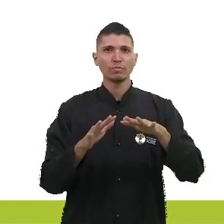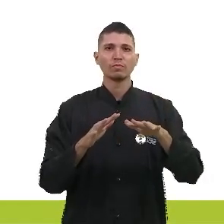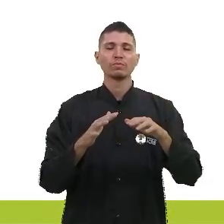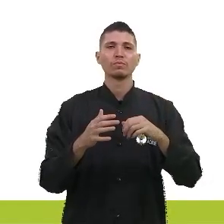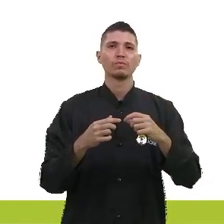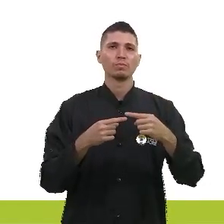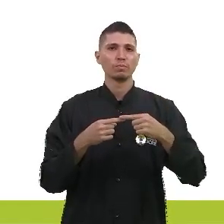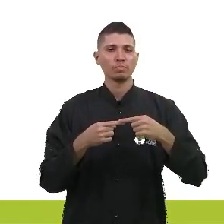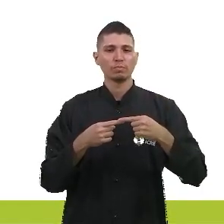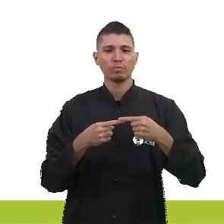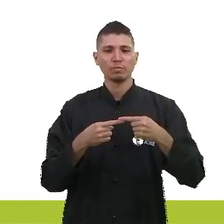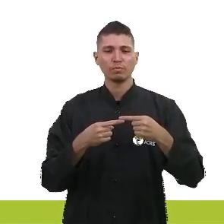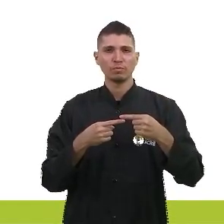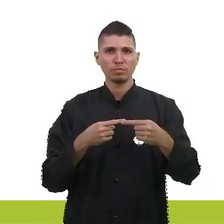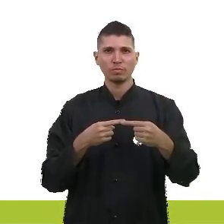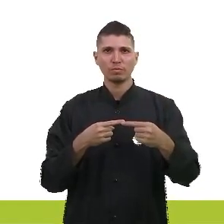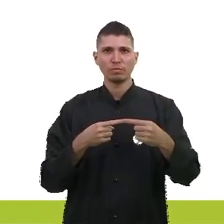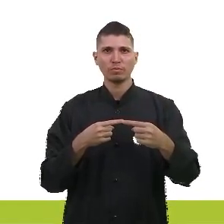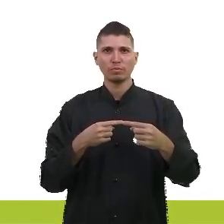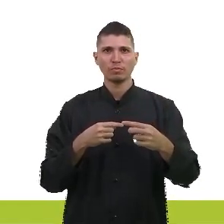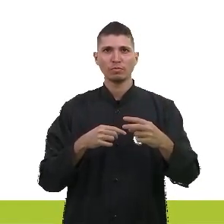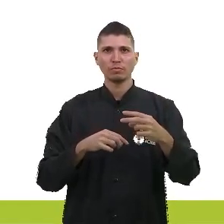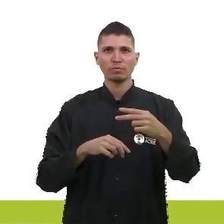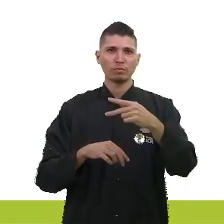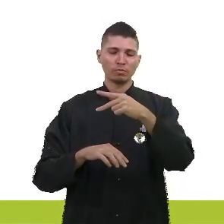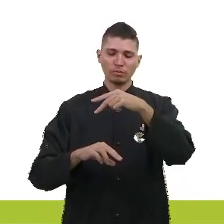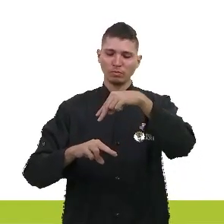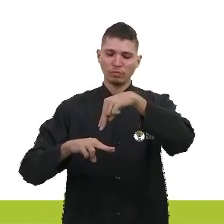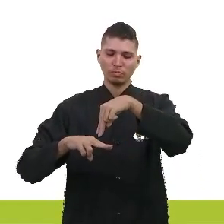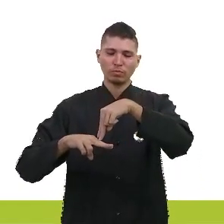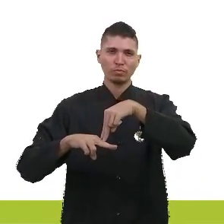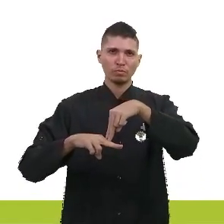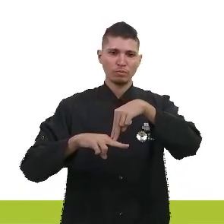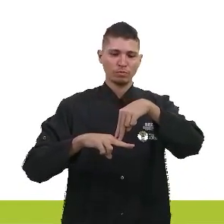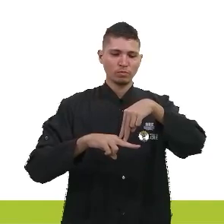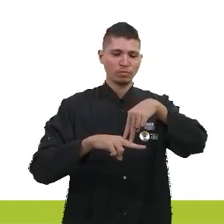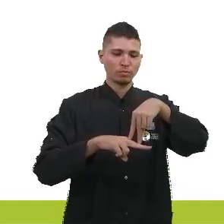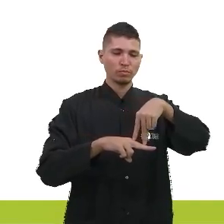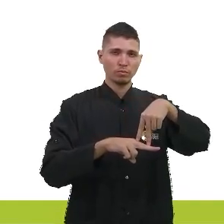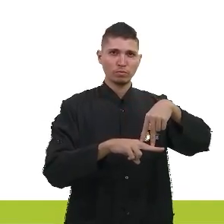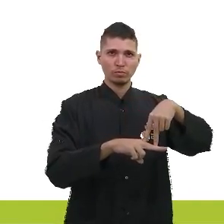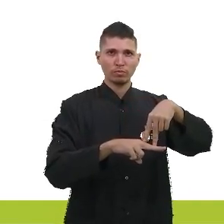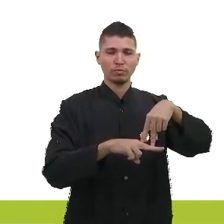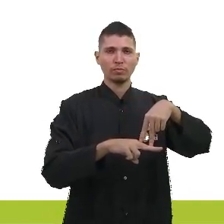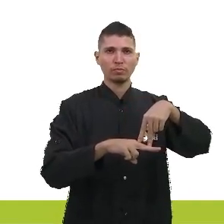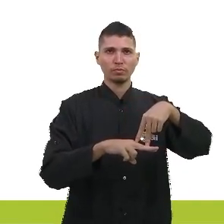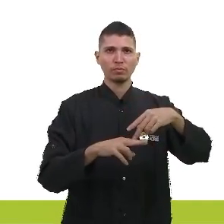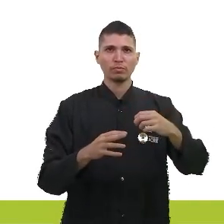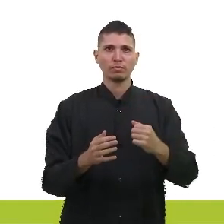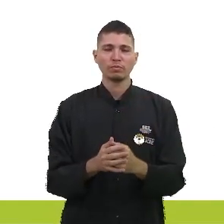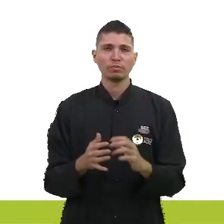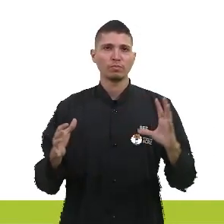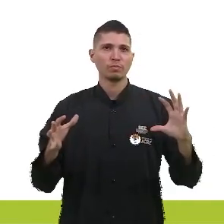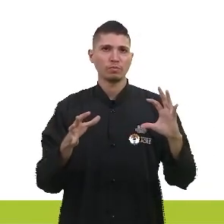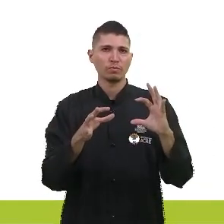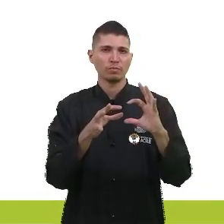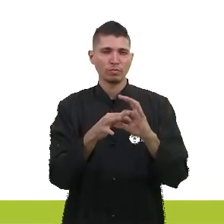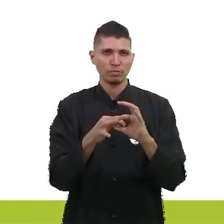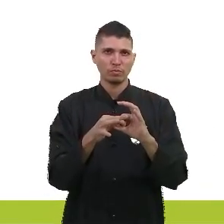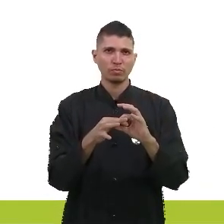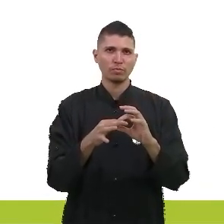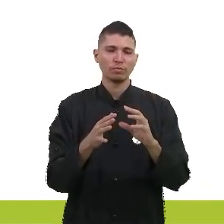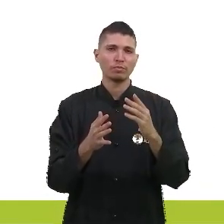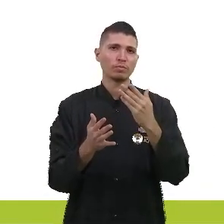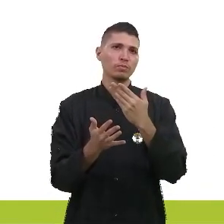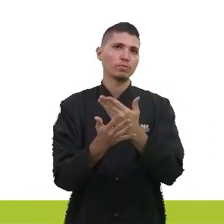com velocidade constante. E trazendo para a nossa última aula que nós vimos, que